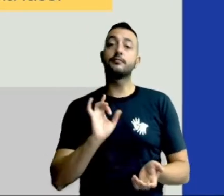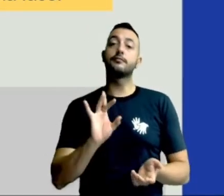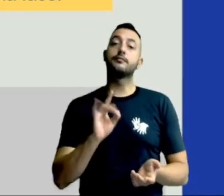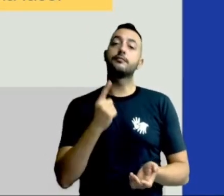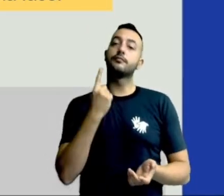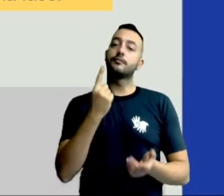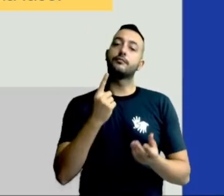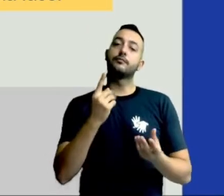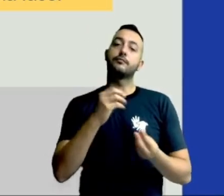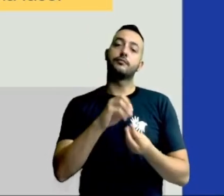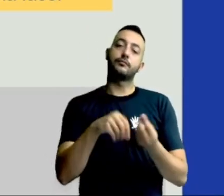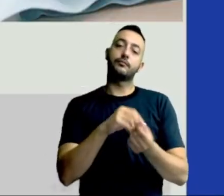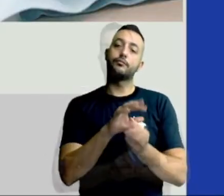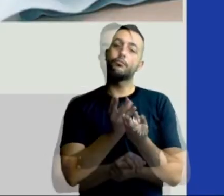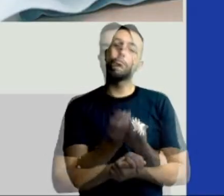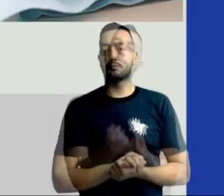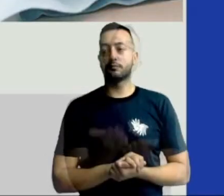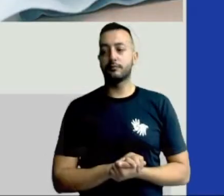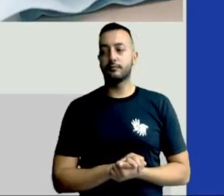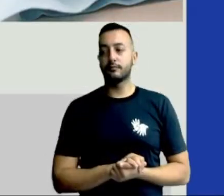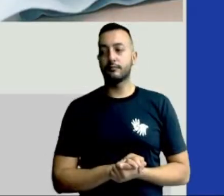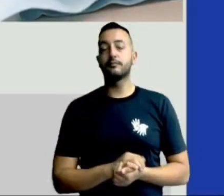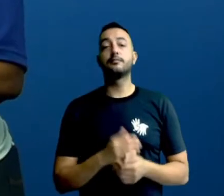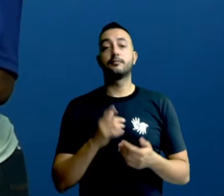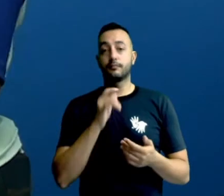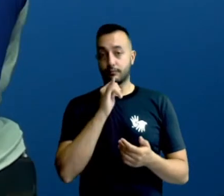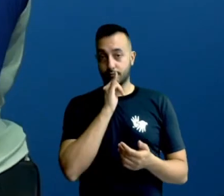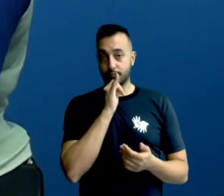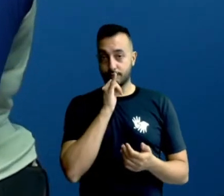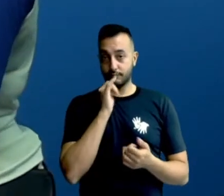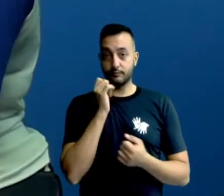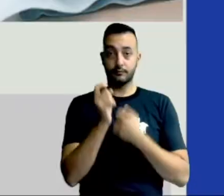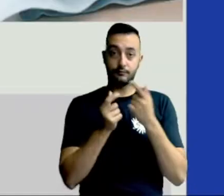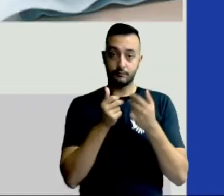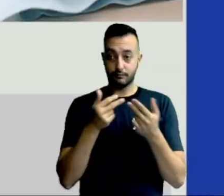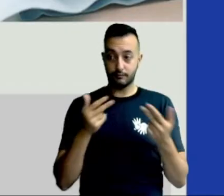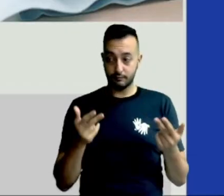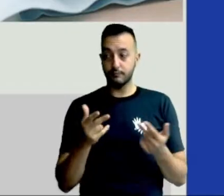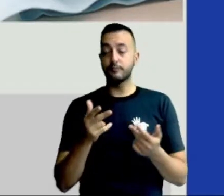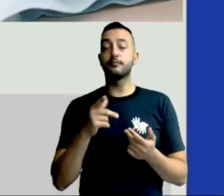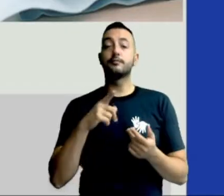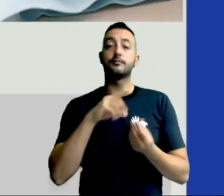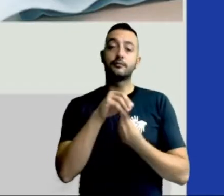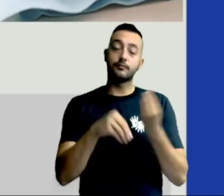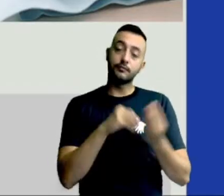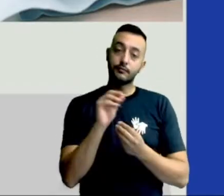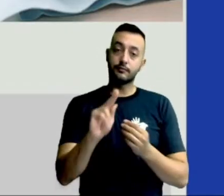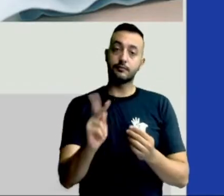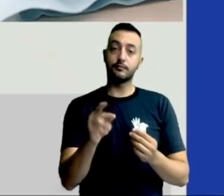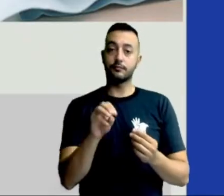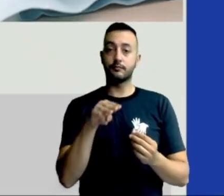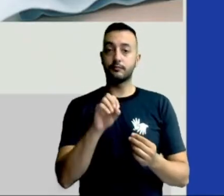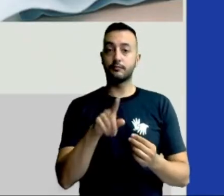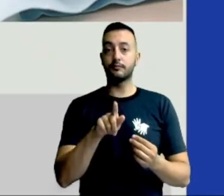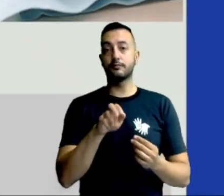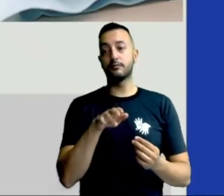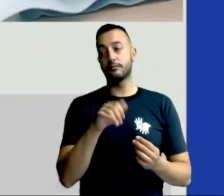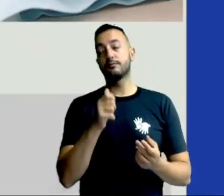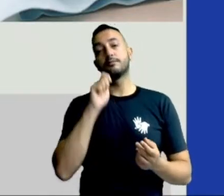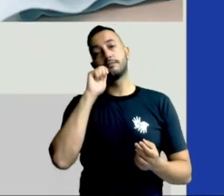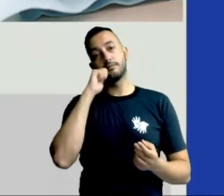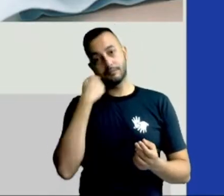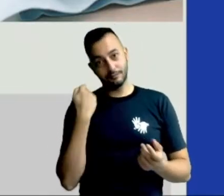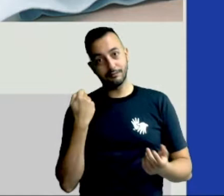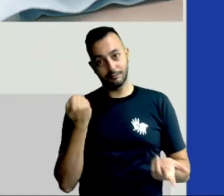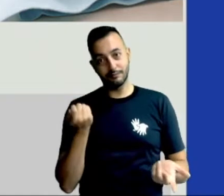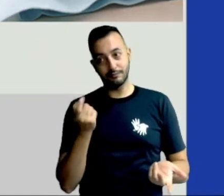uma fase. Aí são alguns exemplos, né, de misturas homogêneas, como o pão, né,